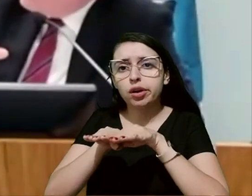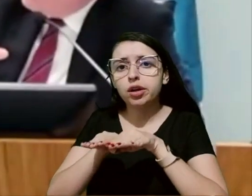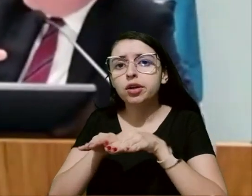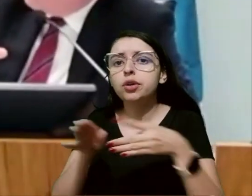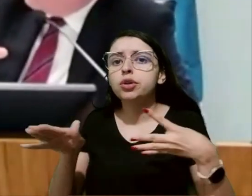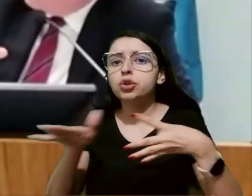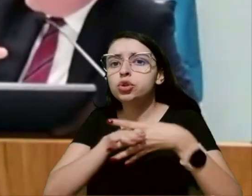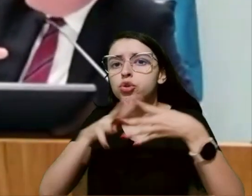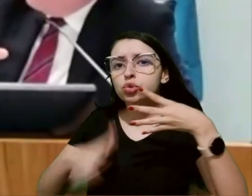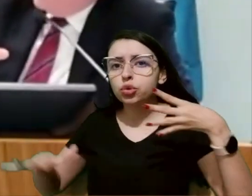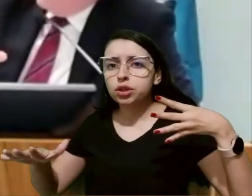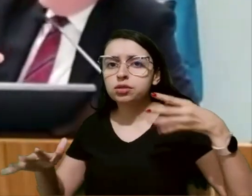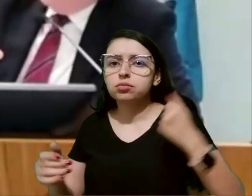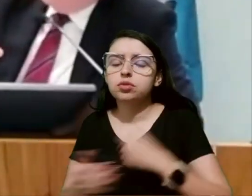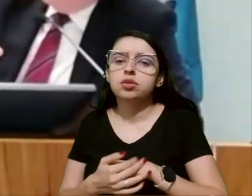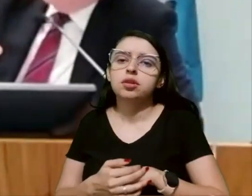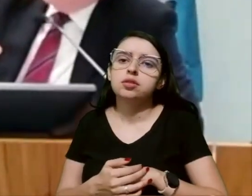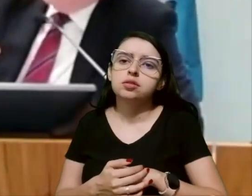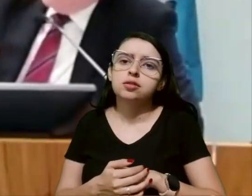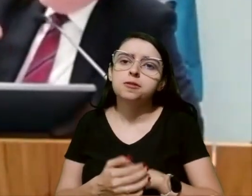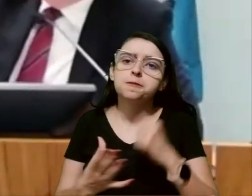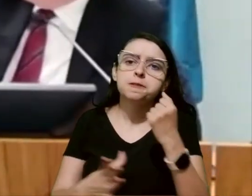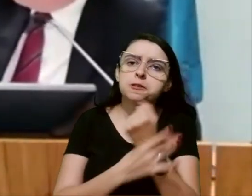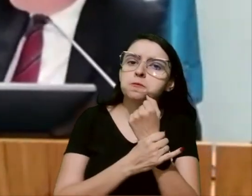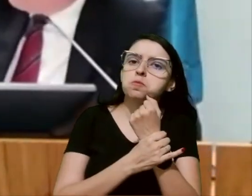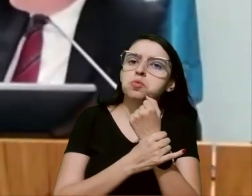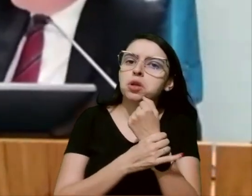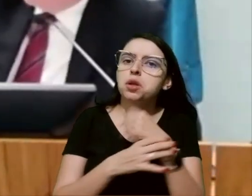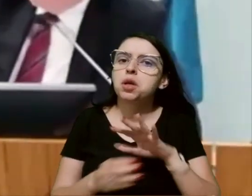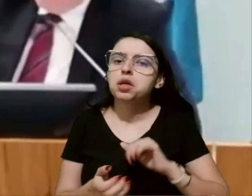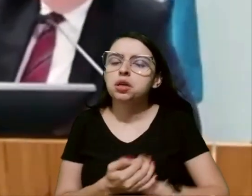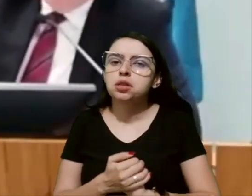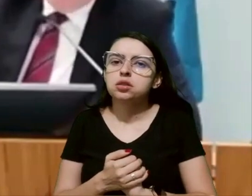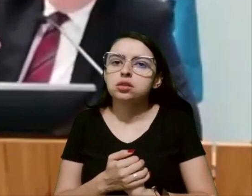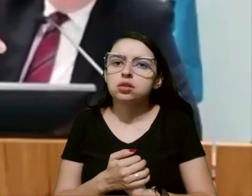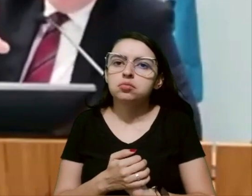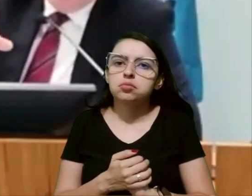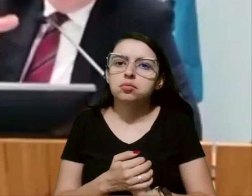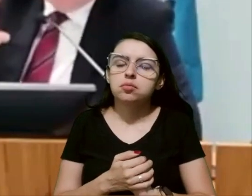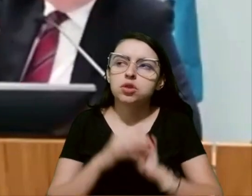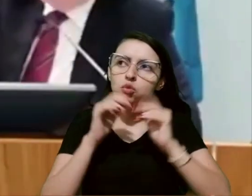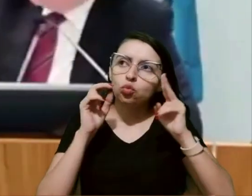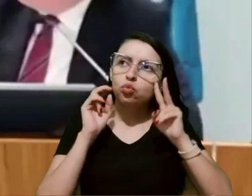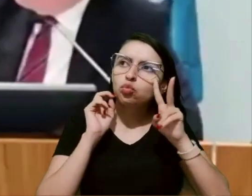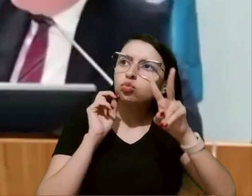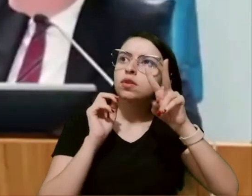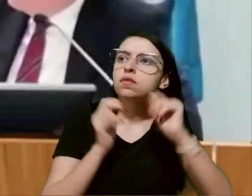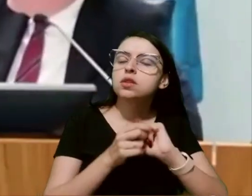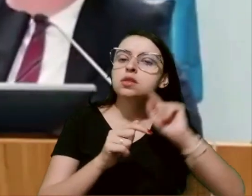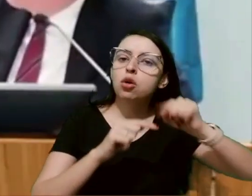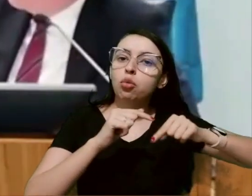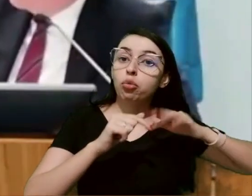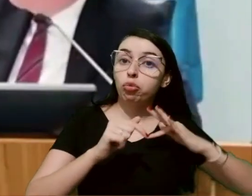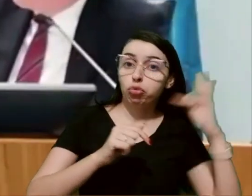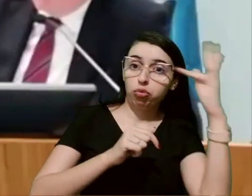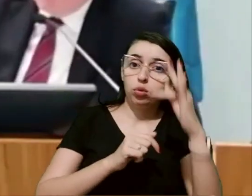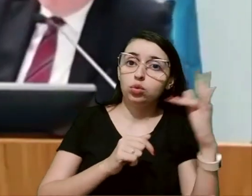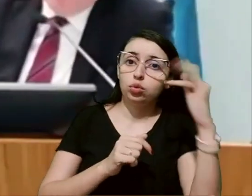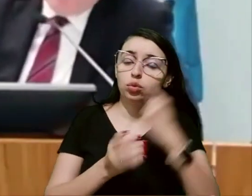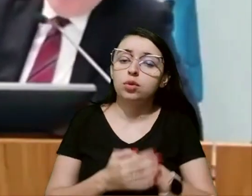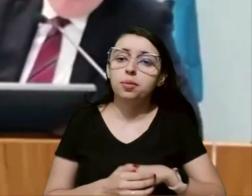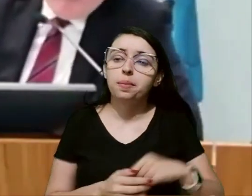estabilidade jurisprudencial que leve a uma segurança e uma possível previsibilidade também,